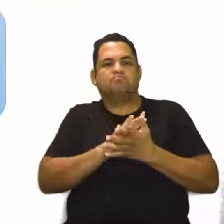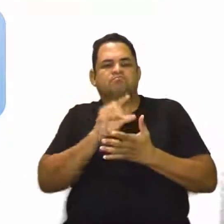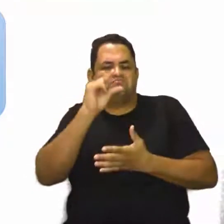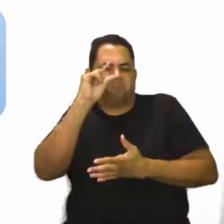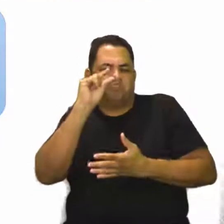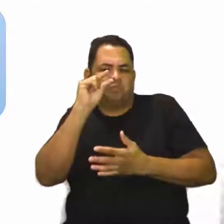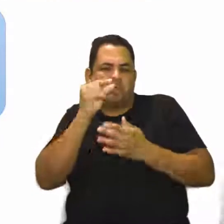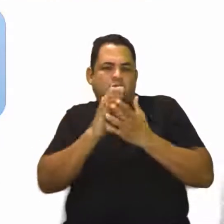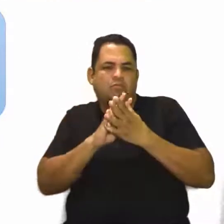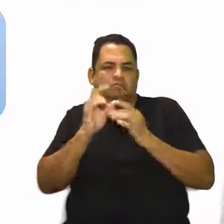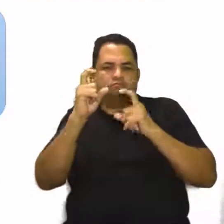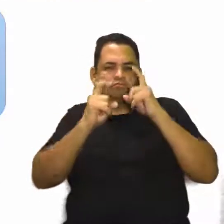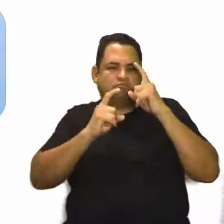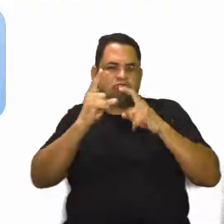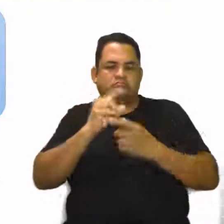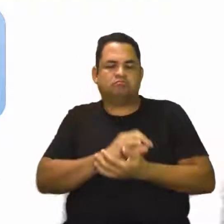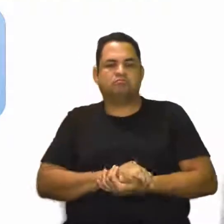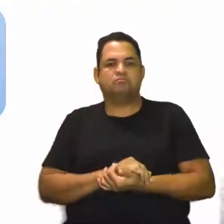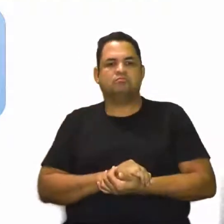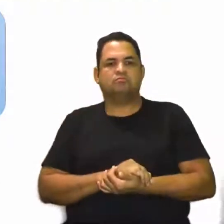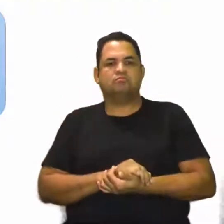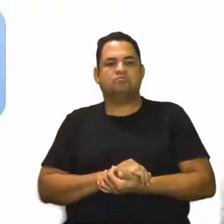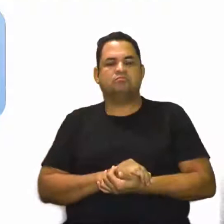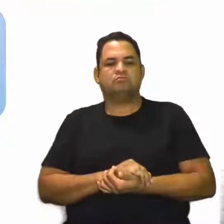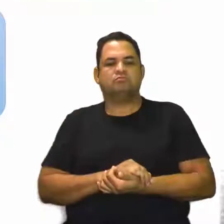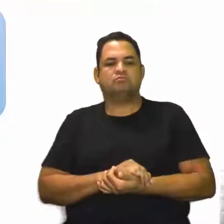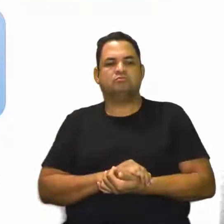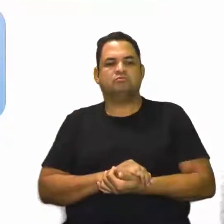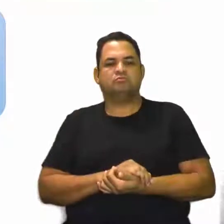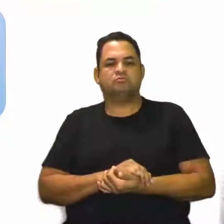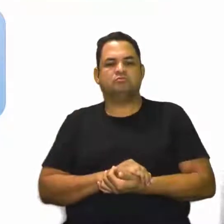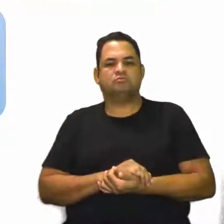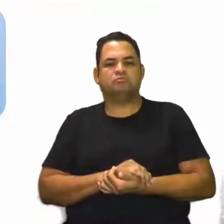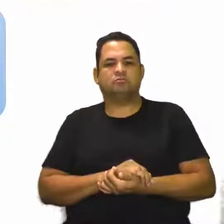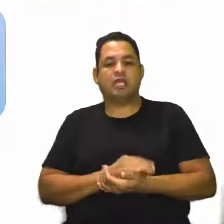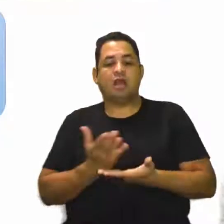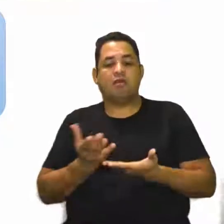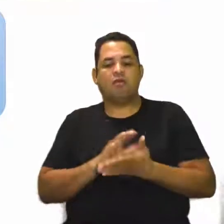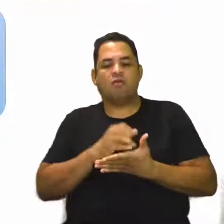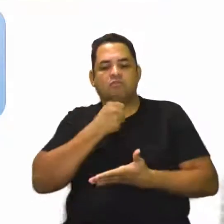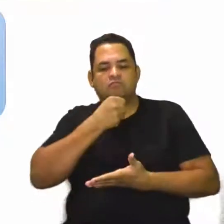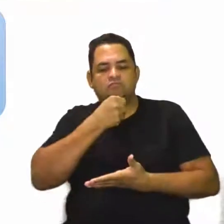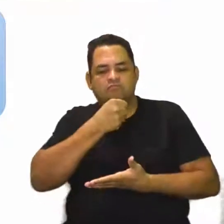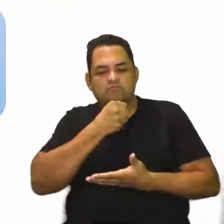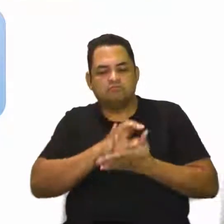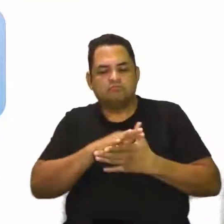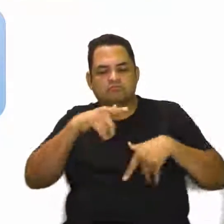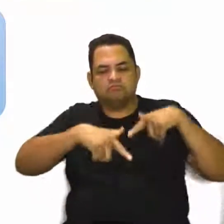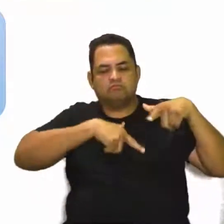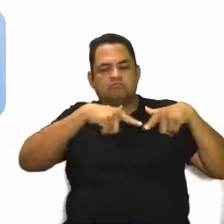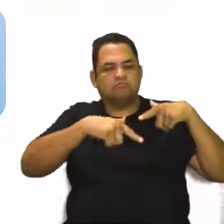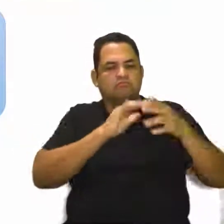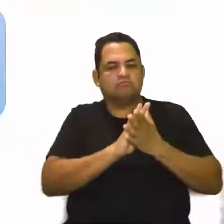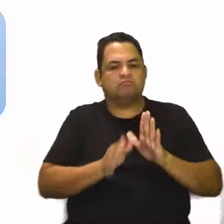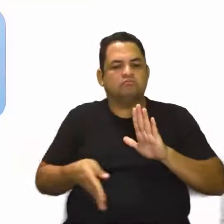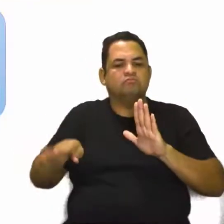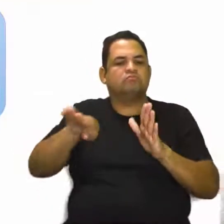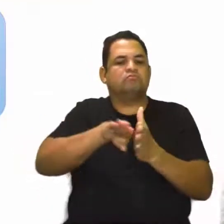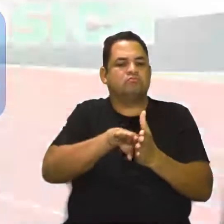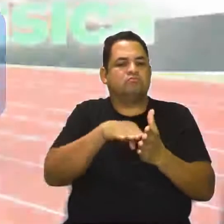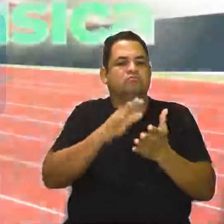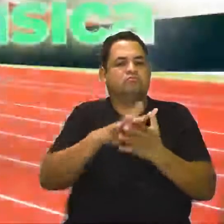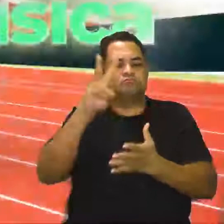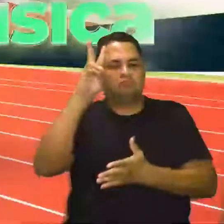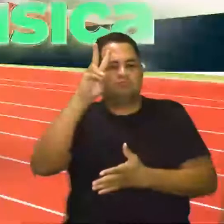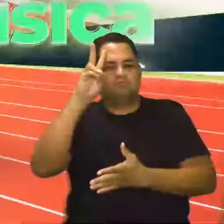as microexpressões faciais. Então vejam bem, chegou lá a hora da entrevista de emprego. Cheguei na entrevista de emprego,